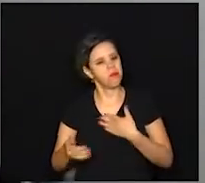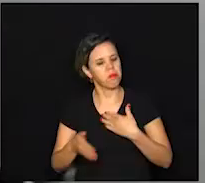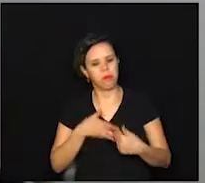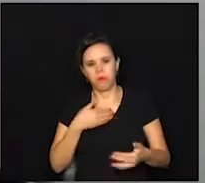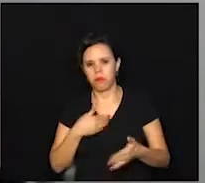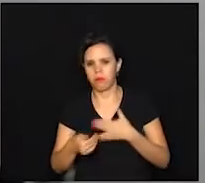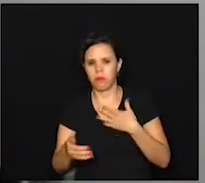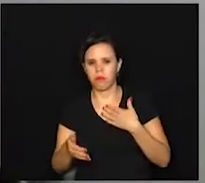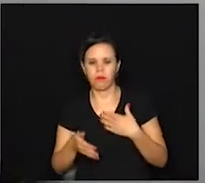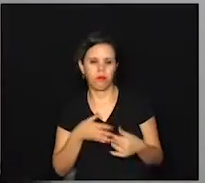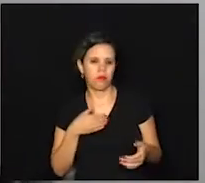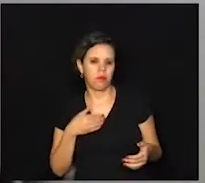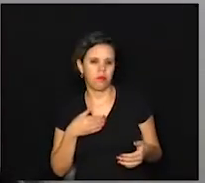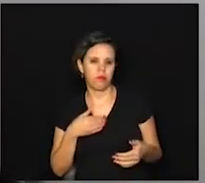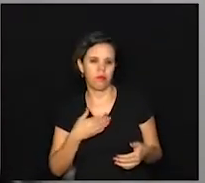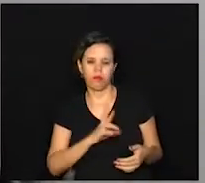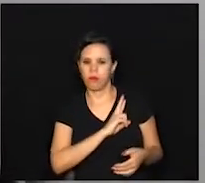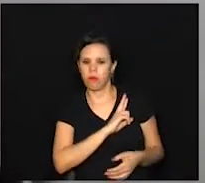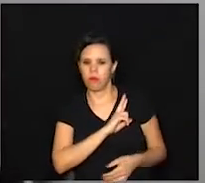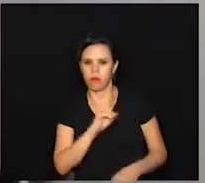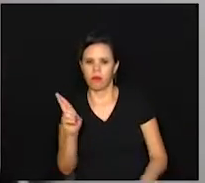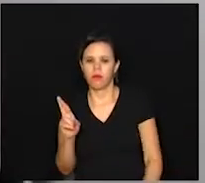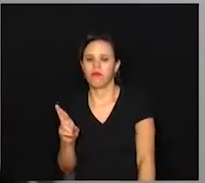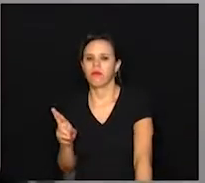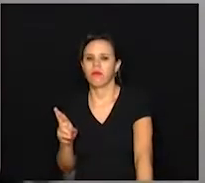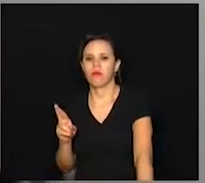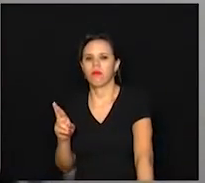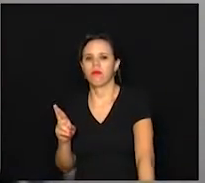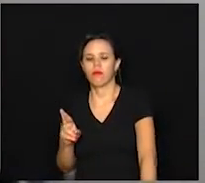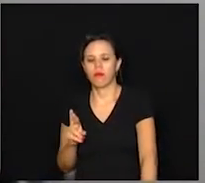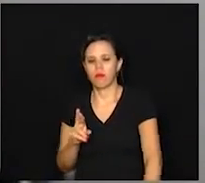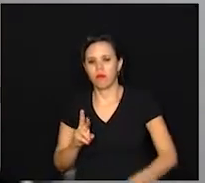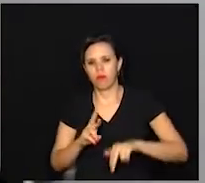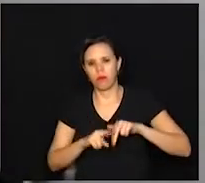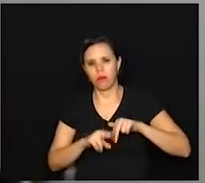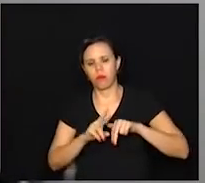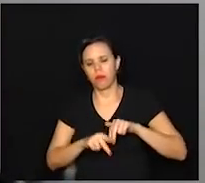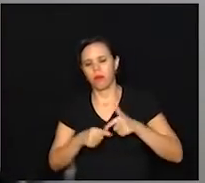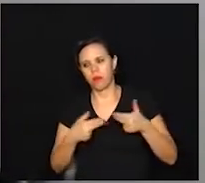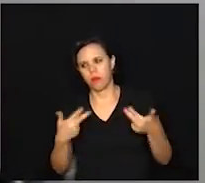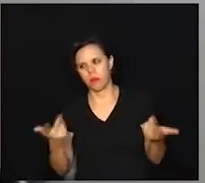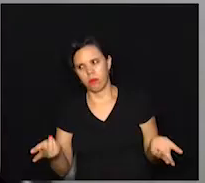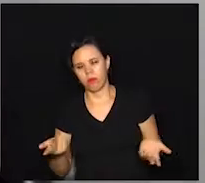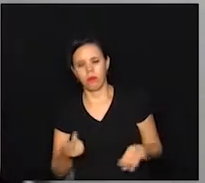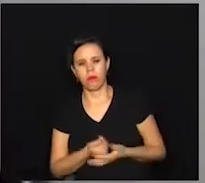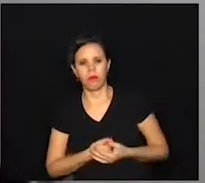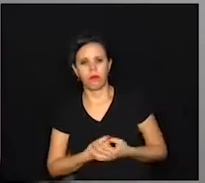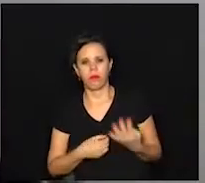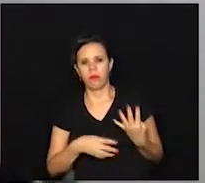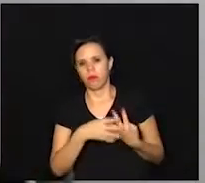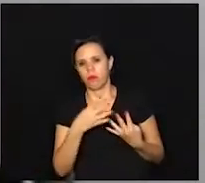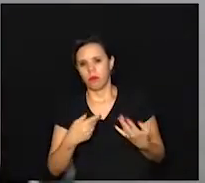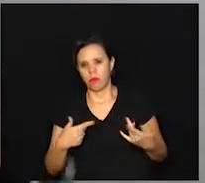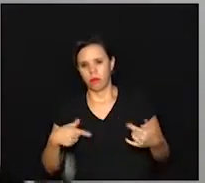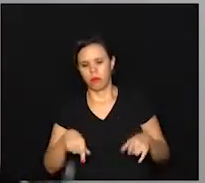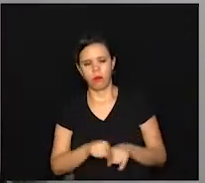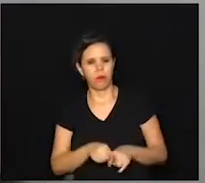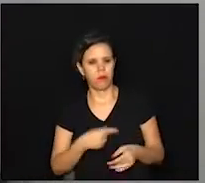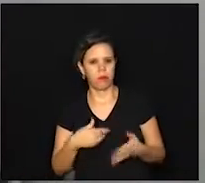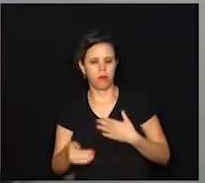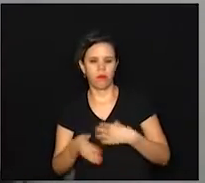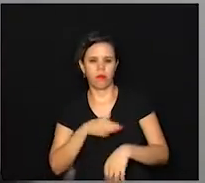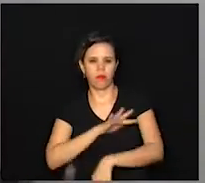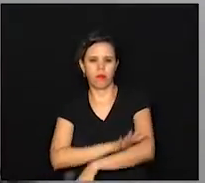independentemente, né, de crença, de identidade de gênero, de orientação sexual, de gênero, de